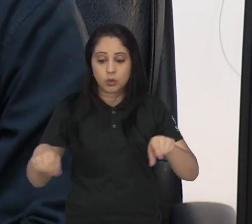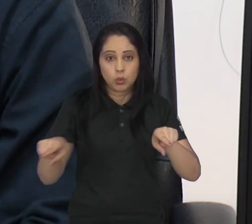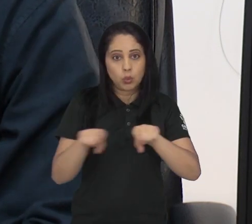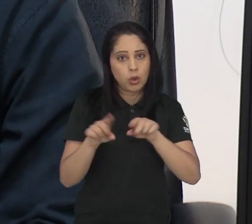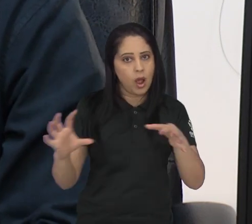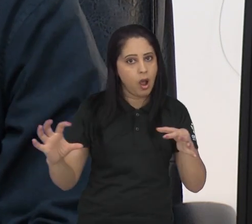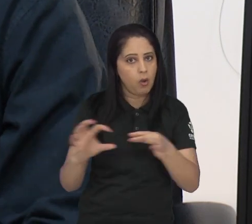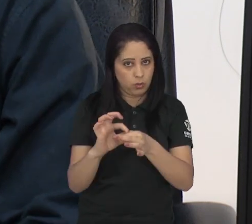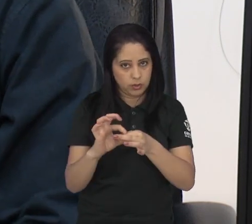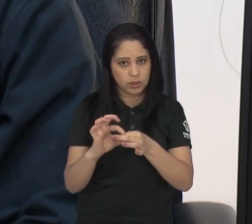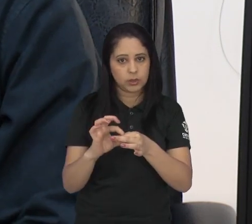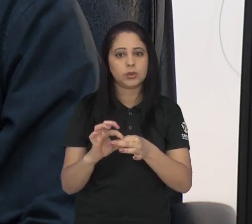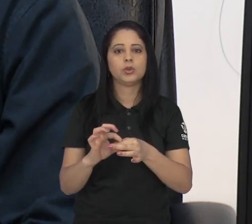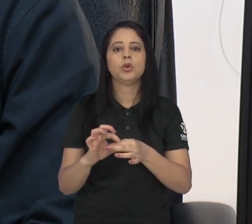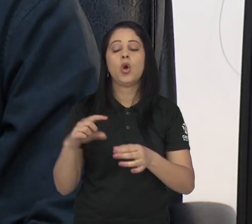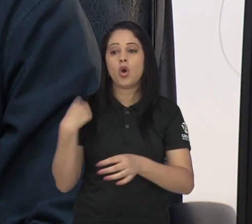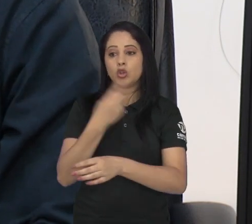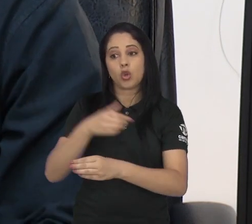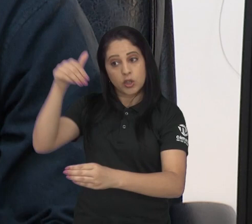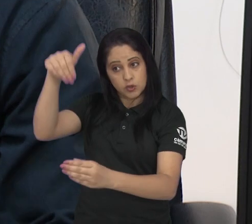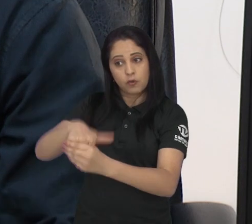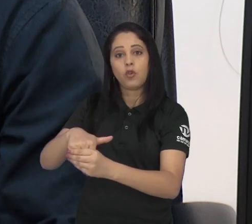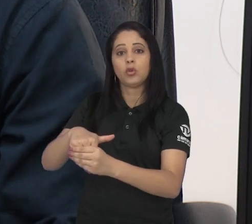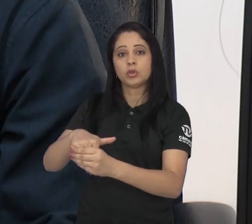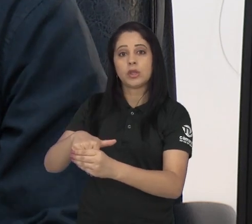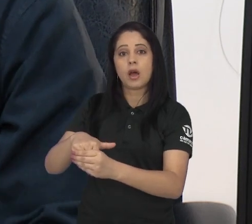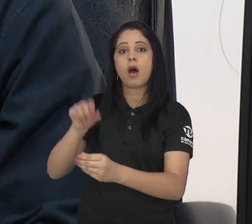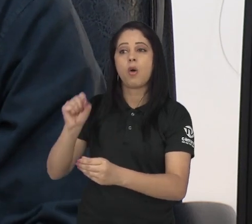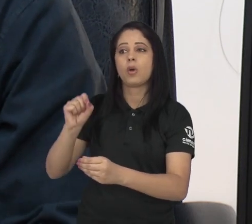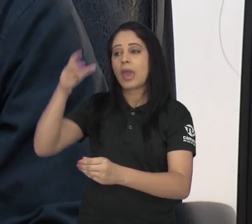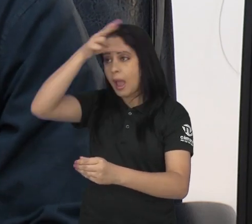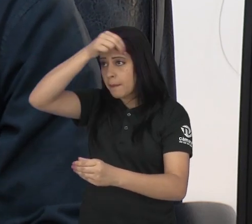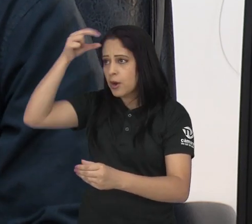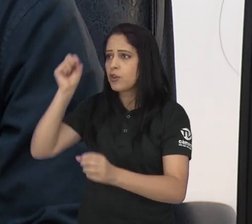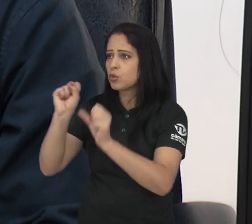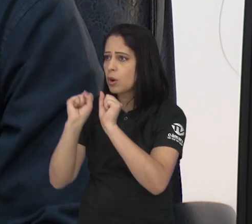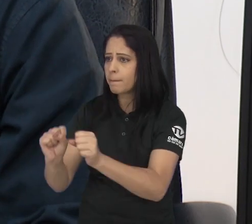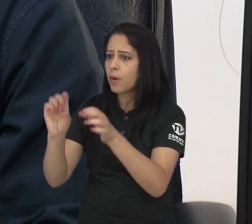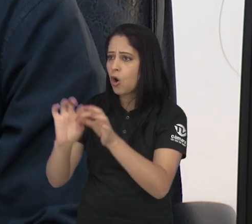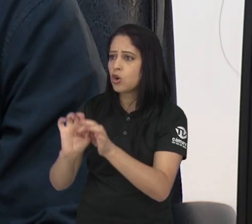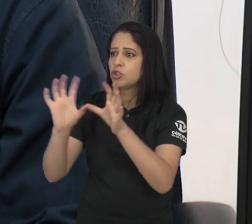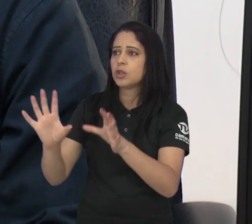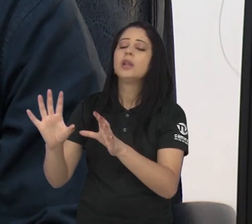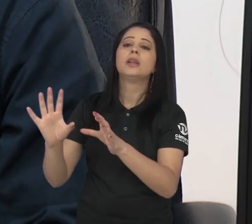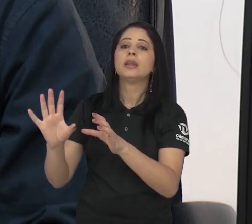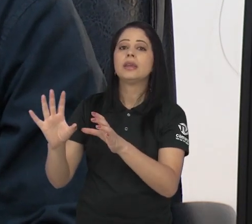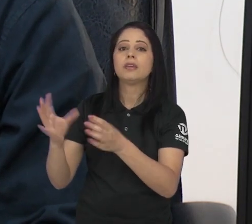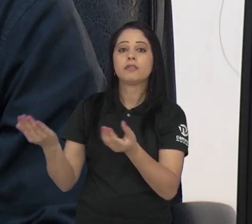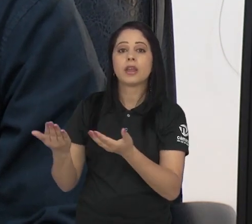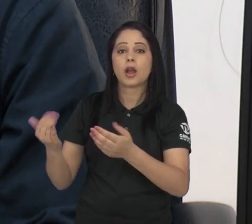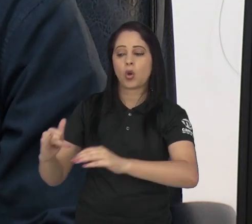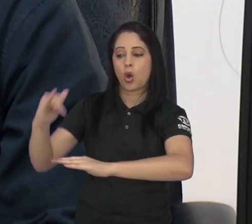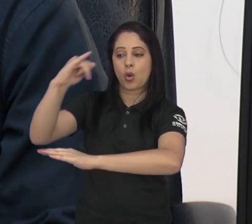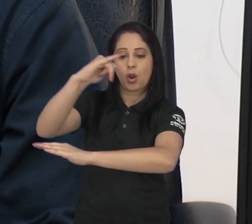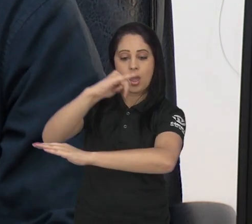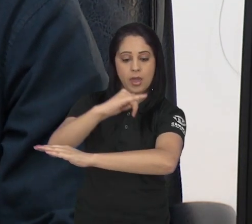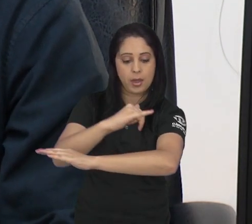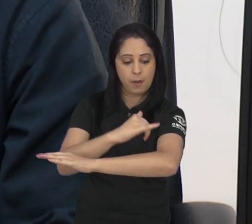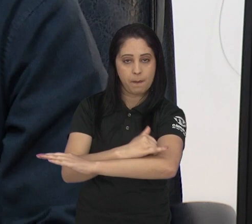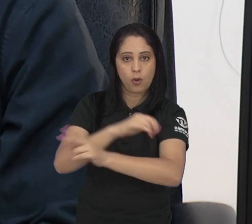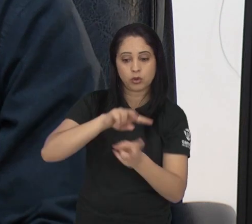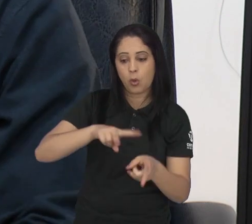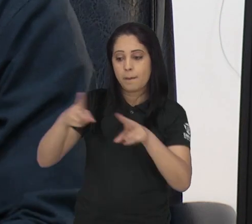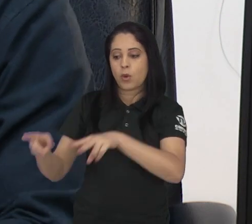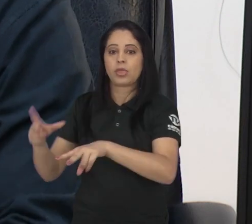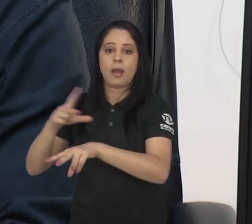que nós voltamos que o projeto de lei autorizando então a prefeitura fazer essa parceria é como o privado no